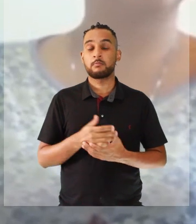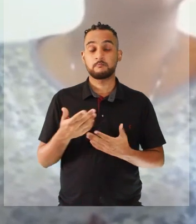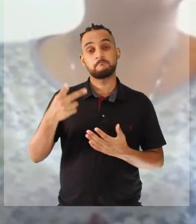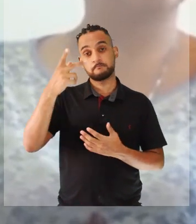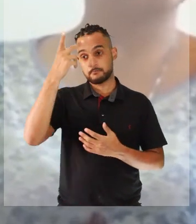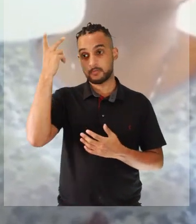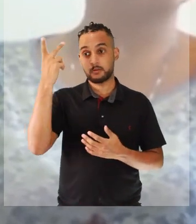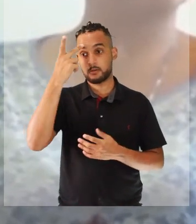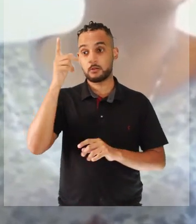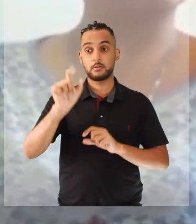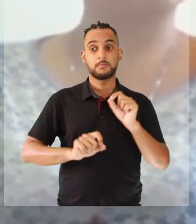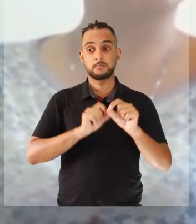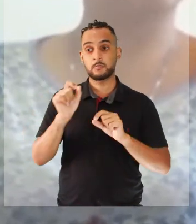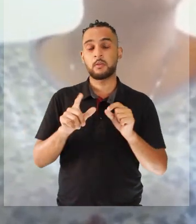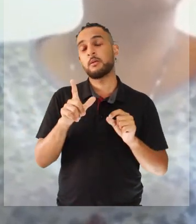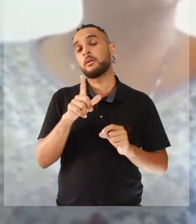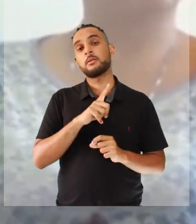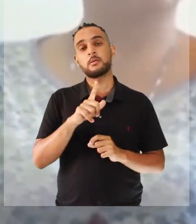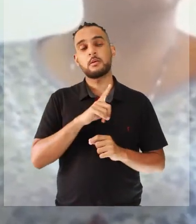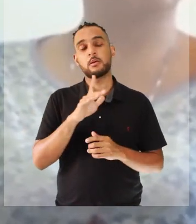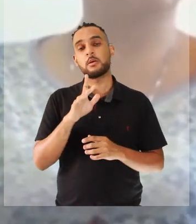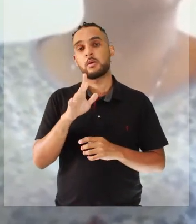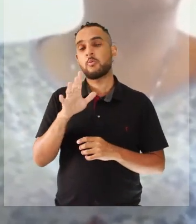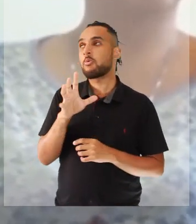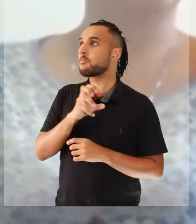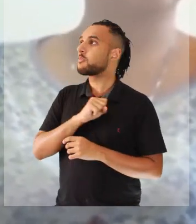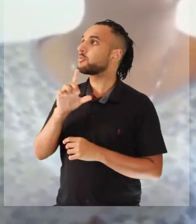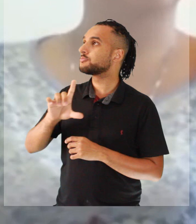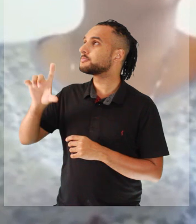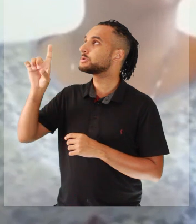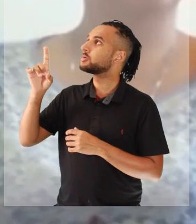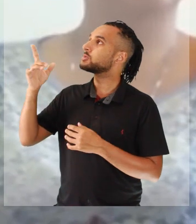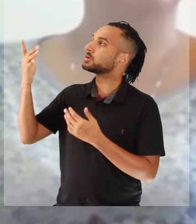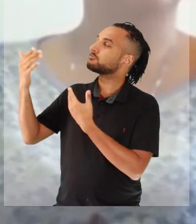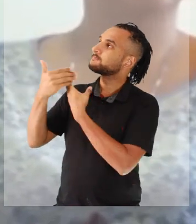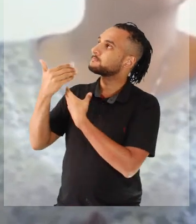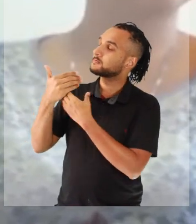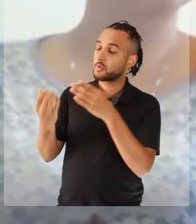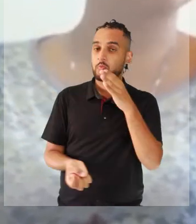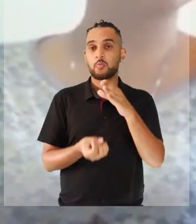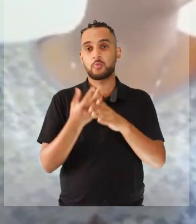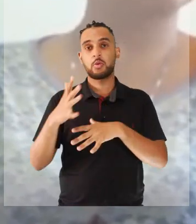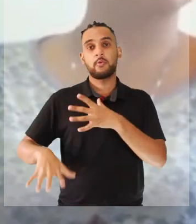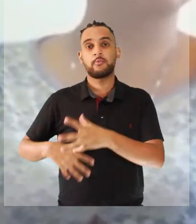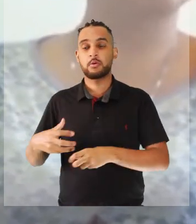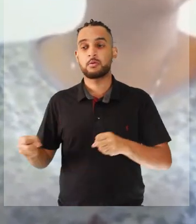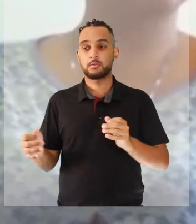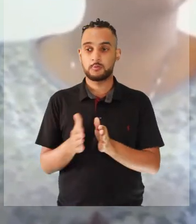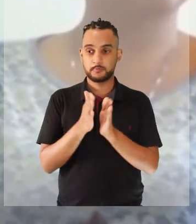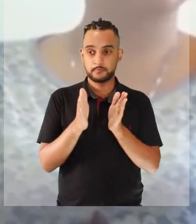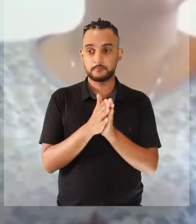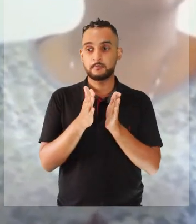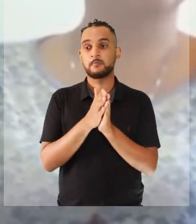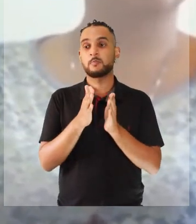E a bem-aventurada Francisca Xavier, né, ela foi movida pelo amor de Deus, né, a fundar a congregação